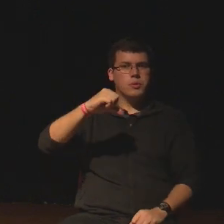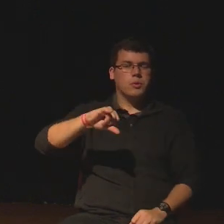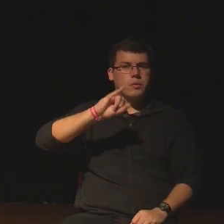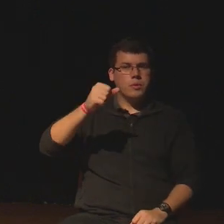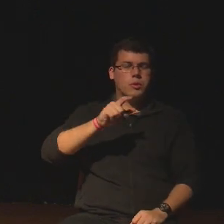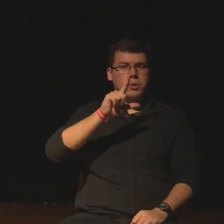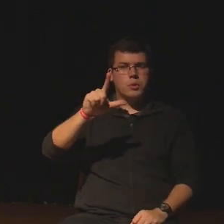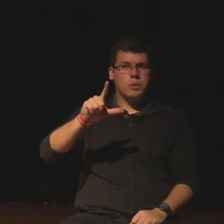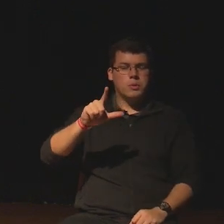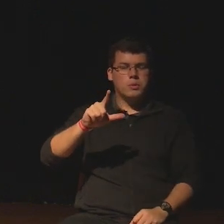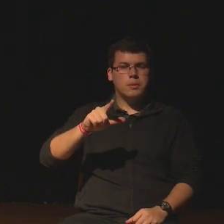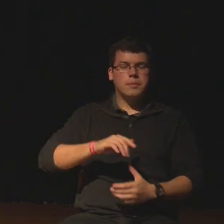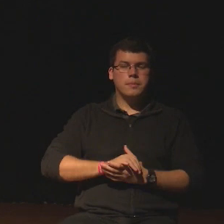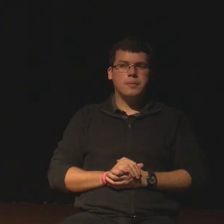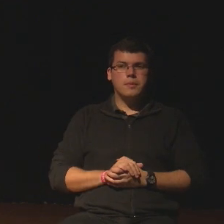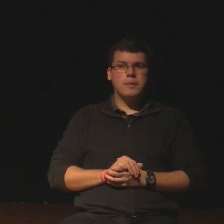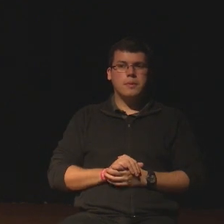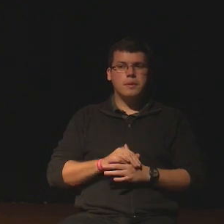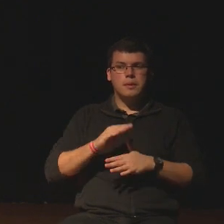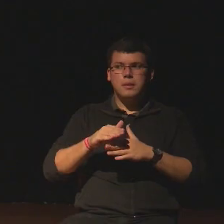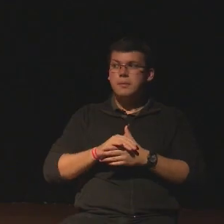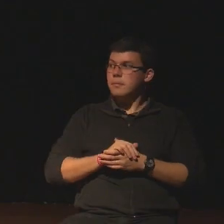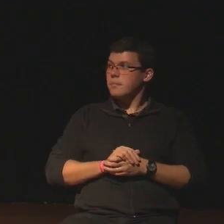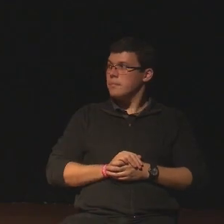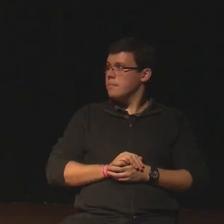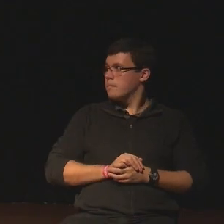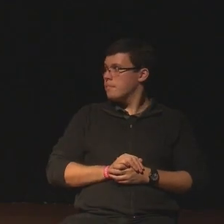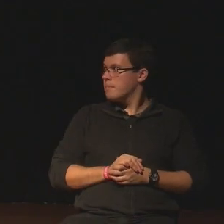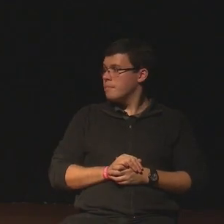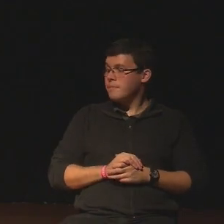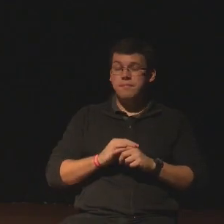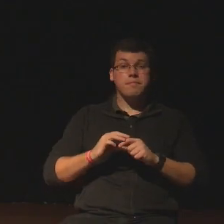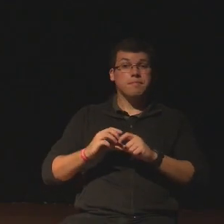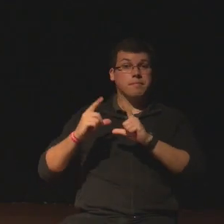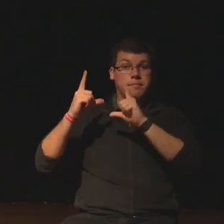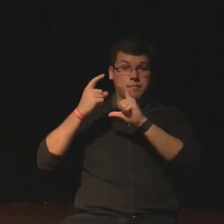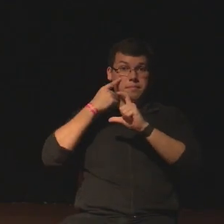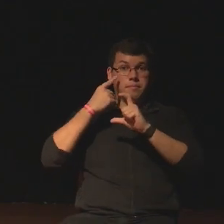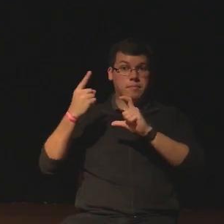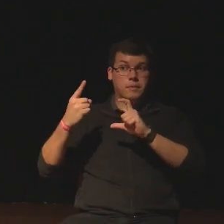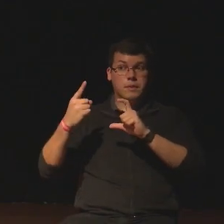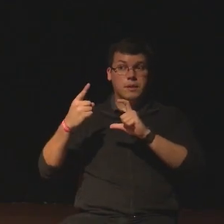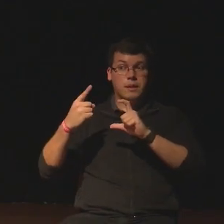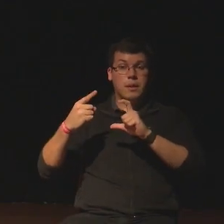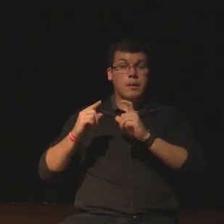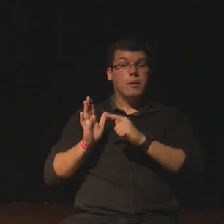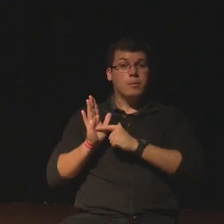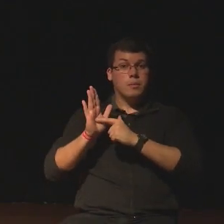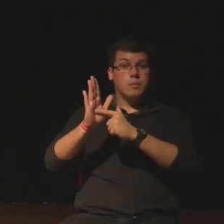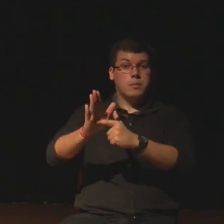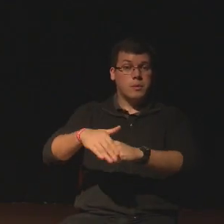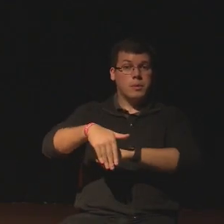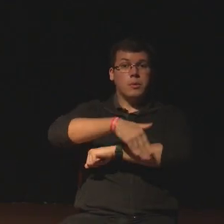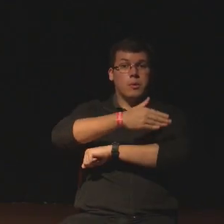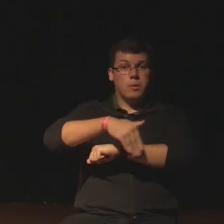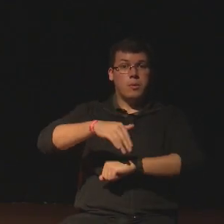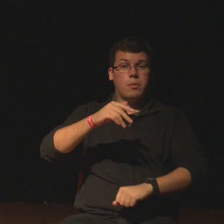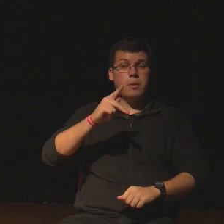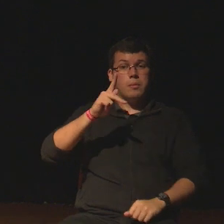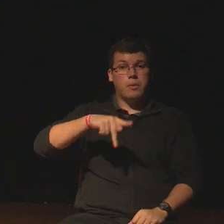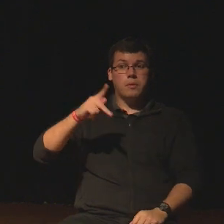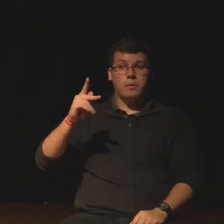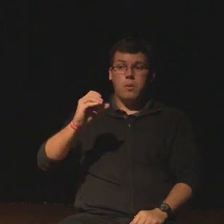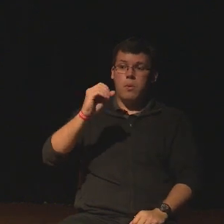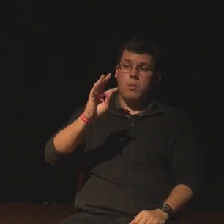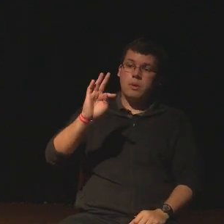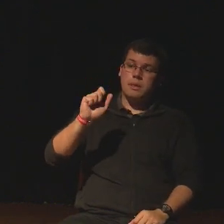sentido Jardins. Um pouco mais aproximado, a gente tem a professora Otávio Mendes tendo cerca de 100